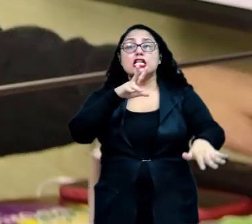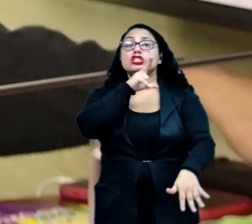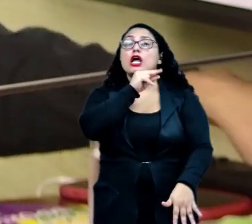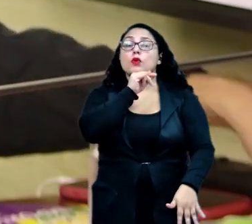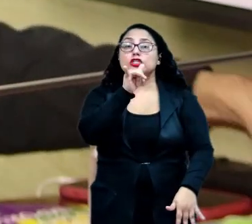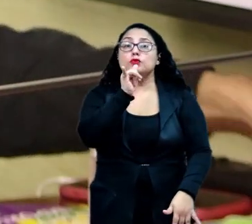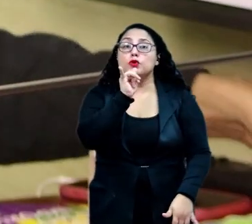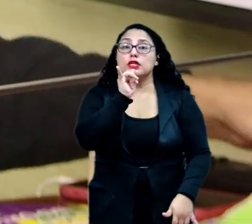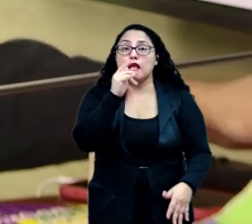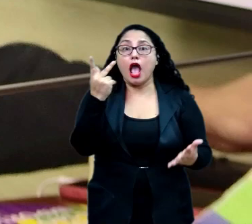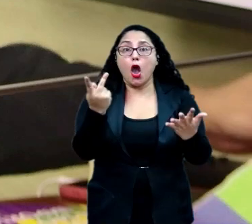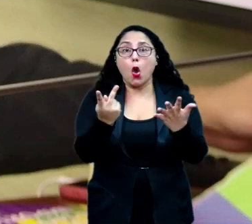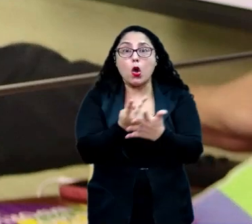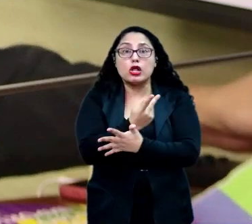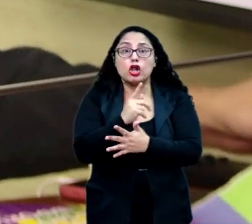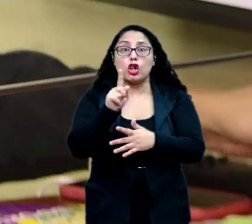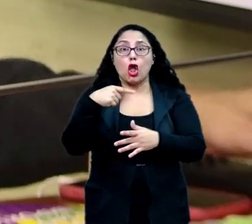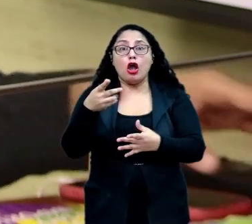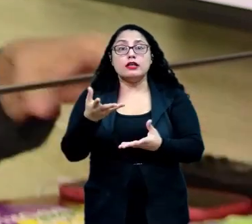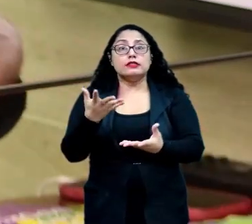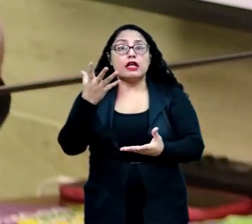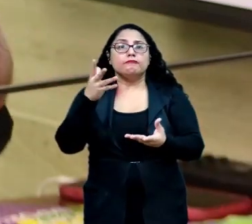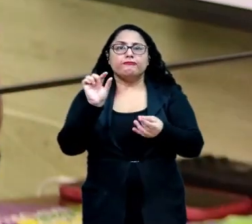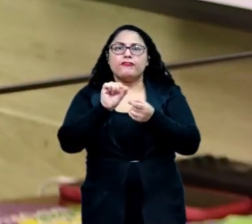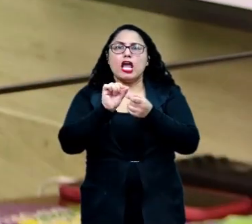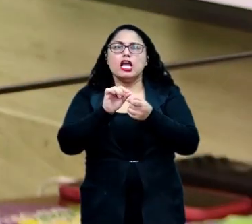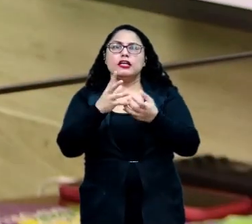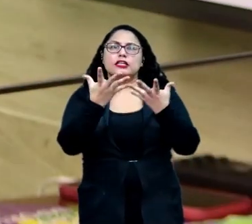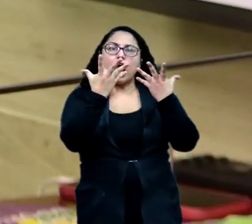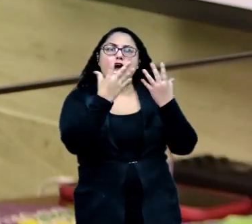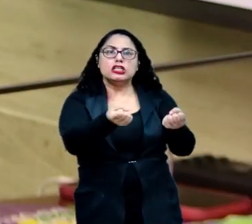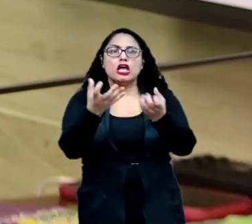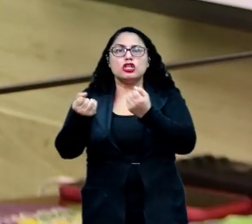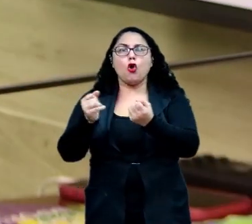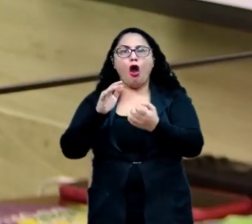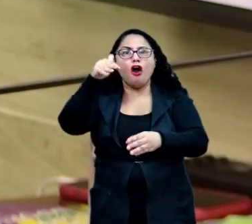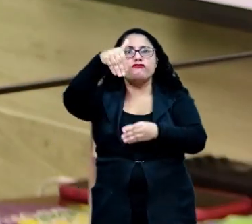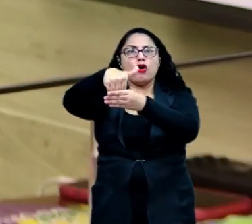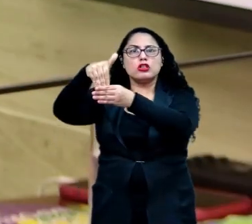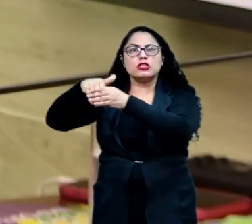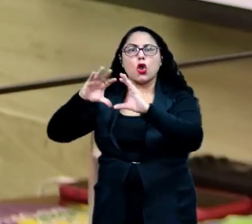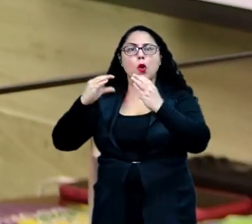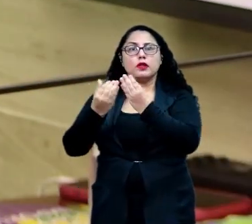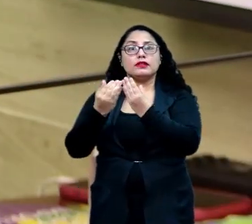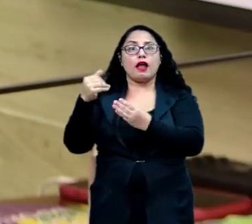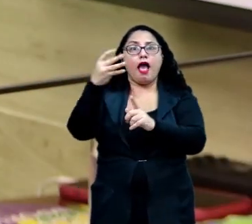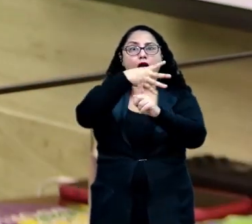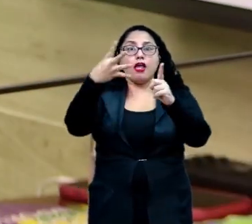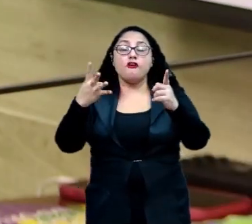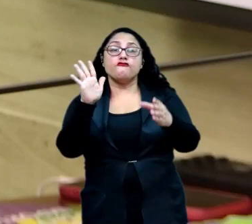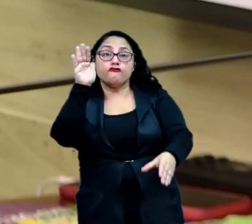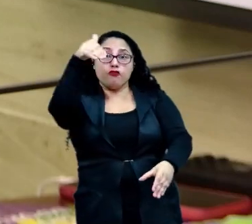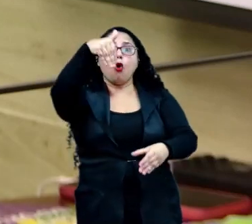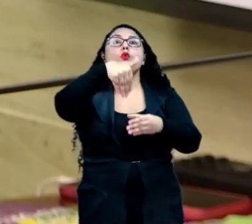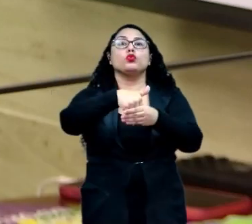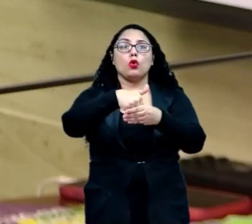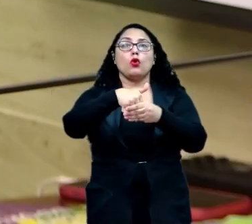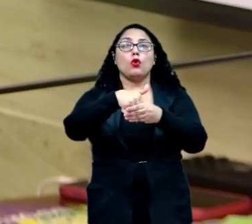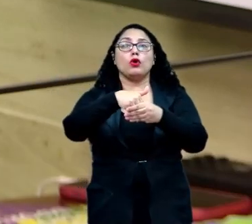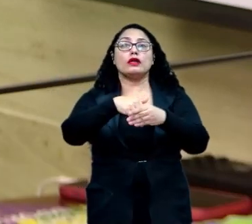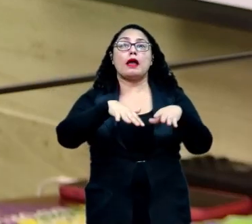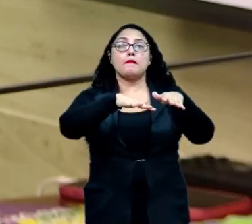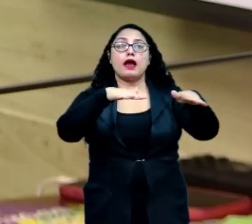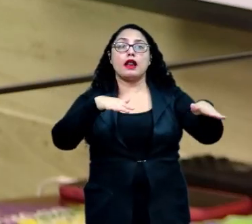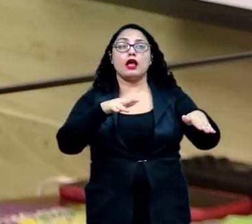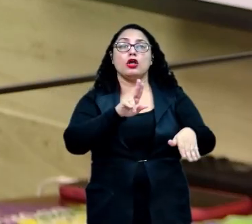exemplo, a gente adotou já, a gente fez votação na comunidade LGBT e a comunidade LGBT votou para que a parada